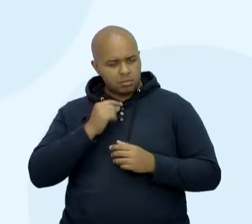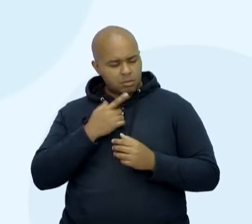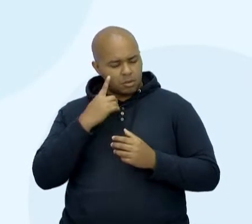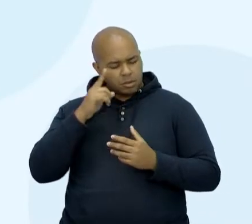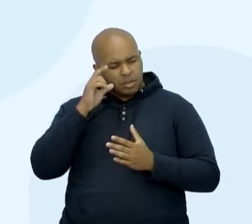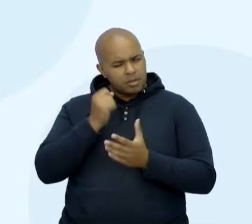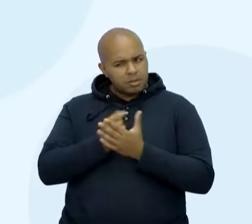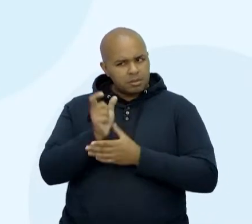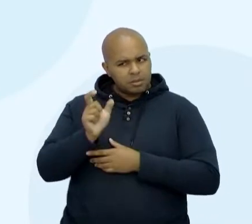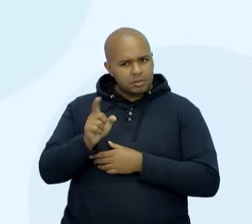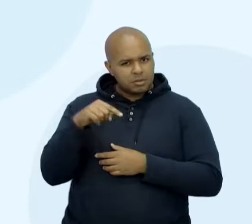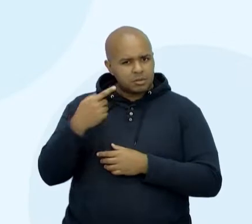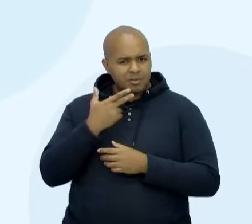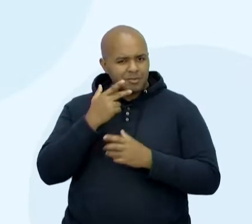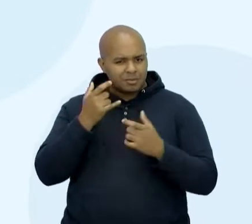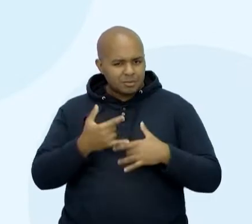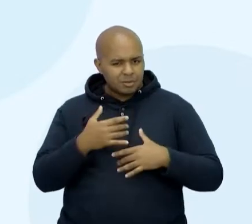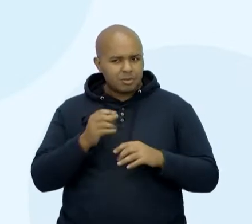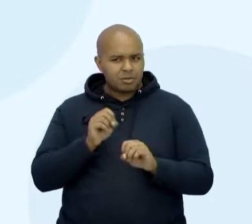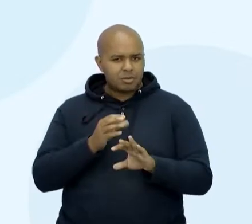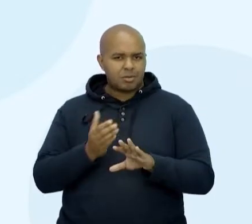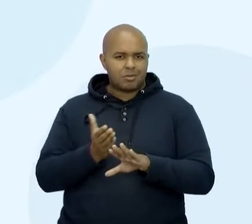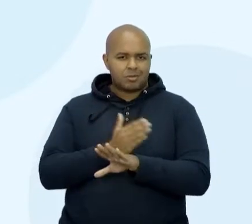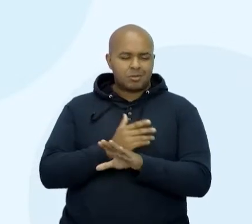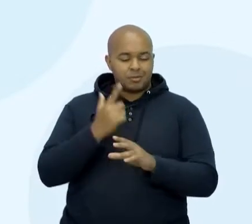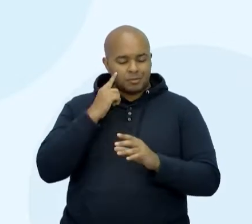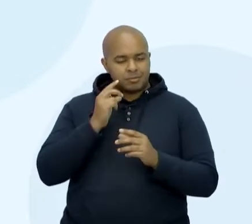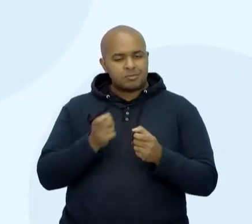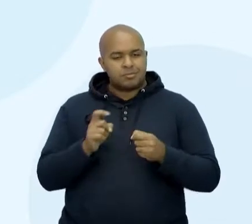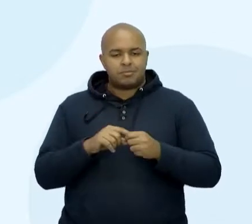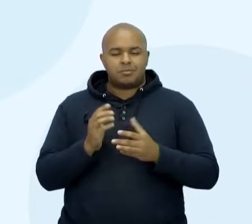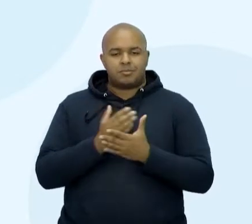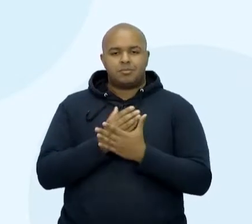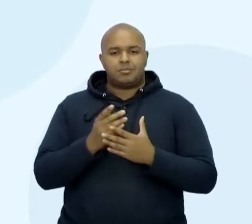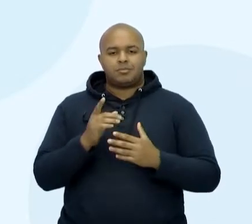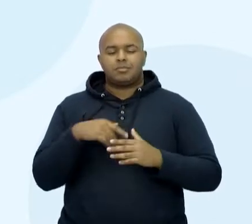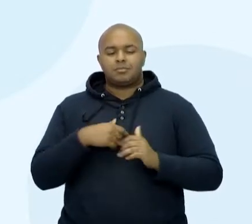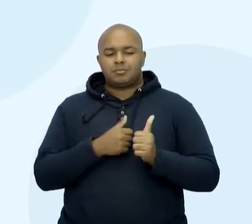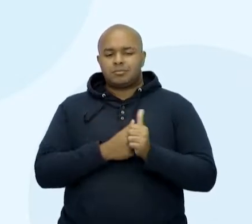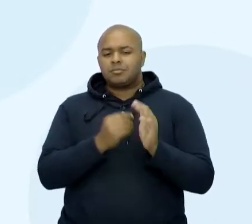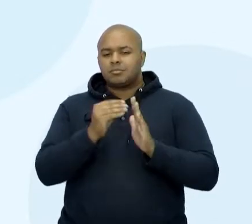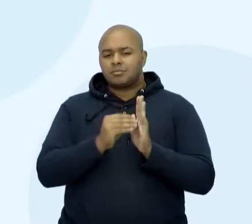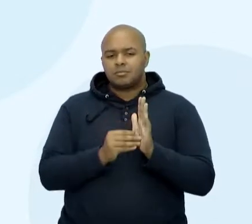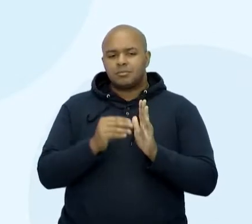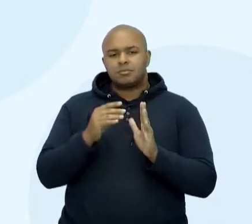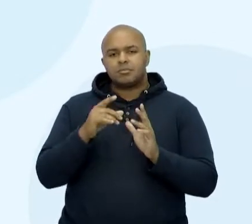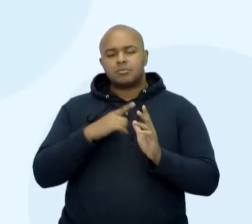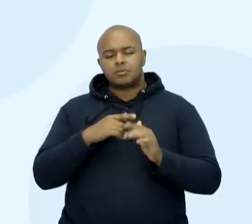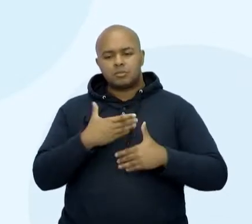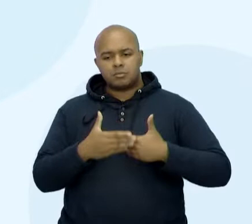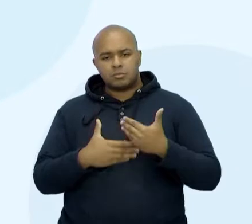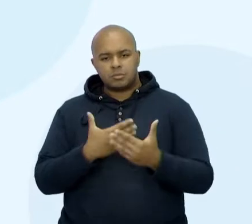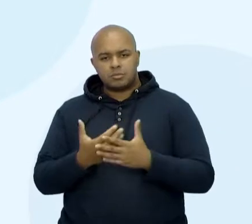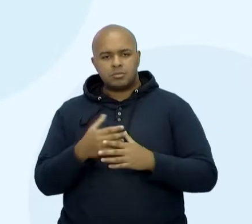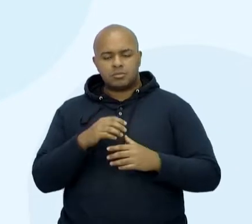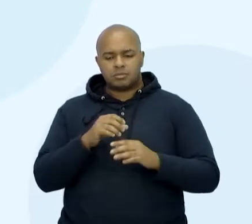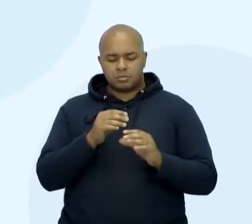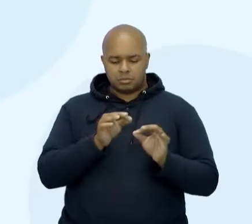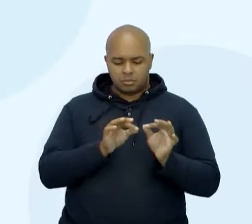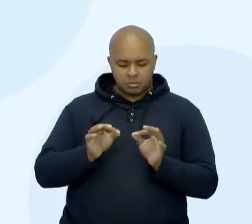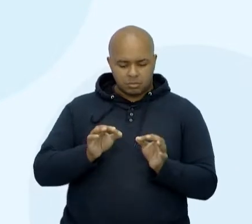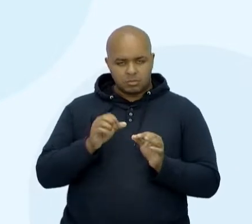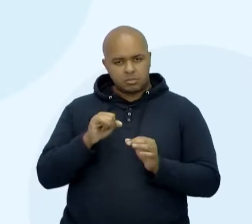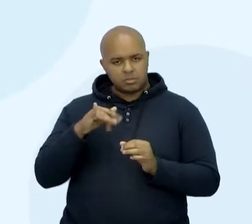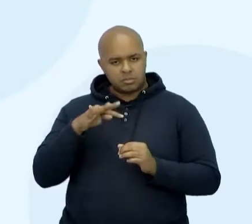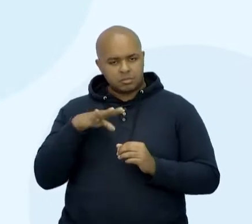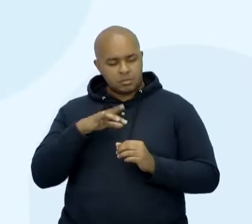de polímeros. Nós já falamos em outras aulas, nós vamos retomar a composição dos polímeros, os processos de síntese, tá?